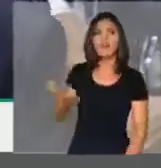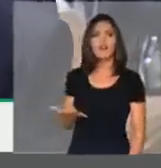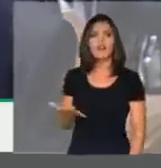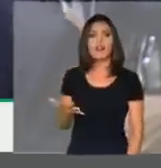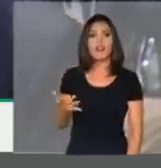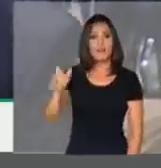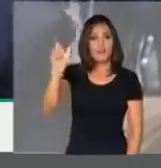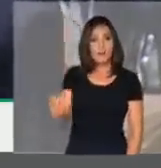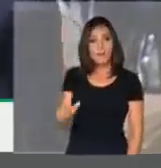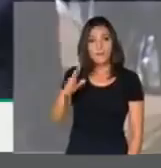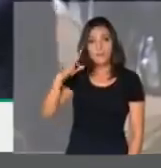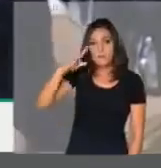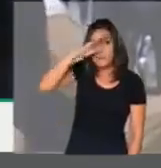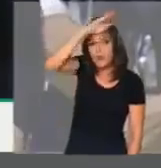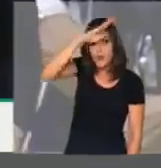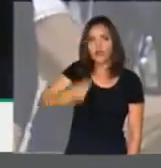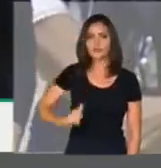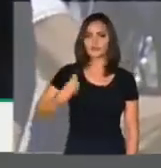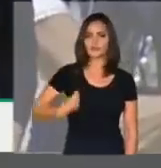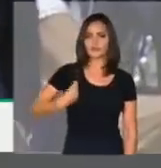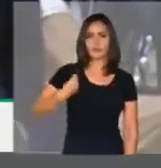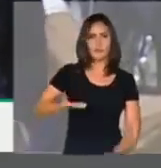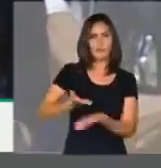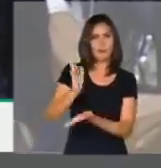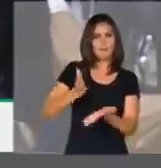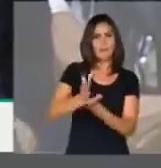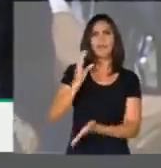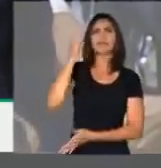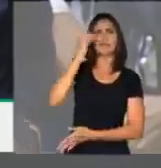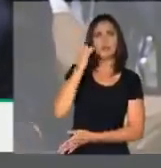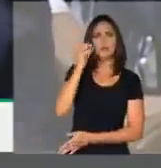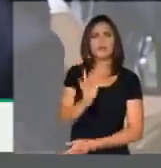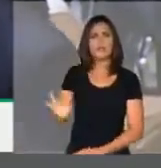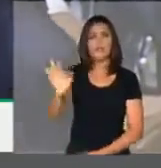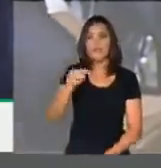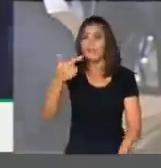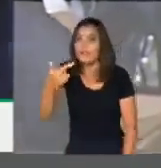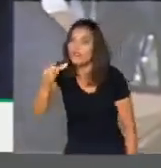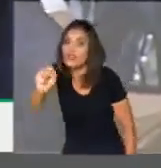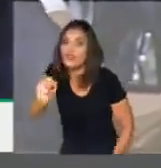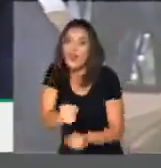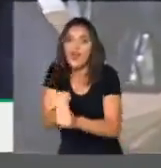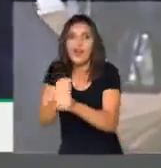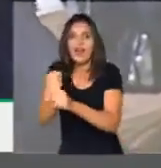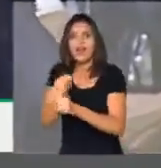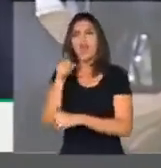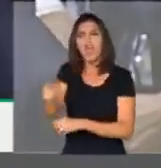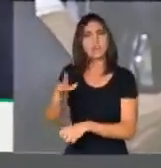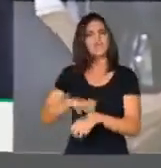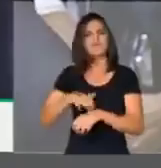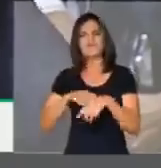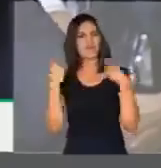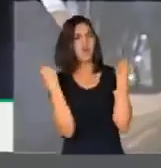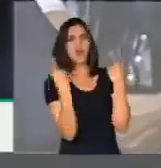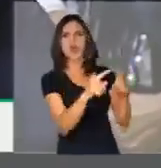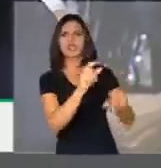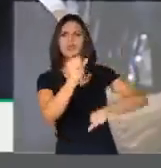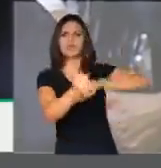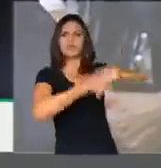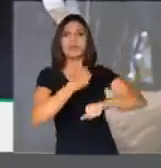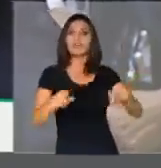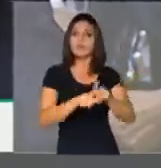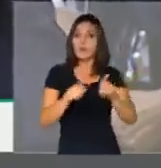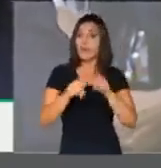nessa Câmara contra qualquer reforma da Previdência, inclusive para os militares, principalmente. Hoje ele